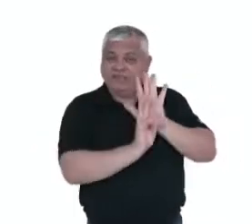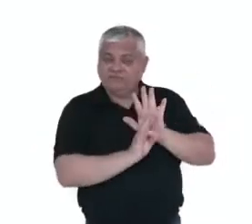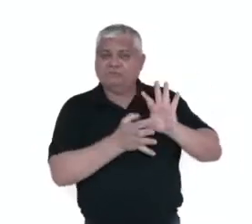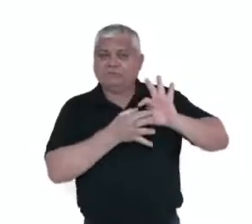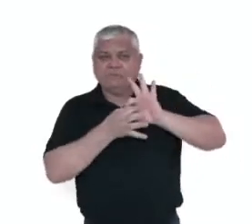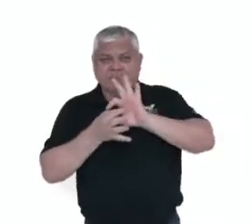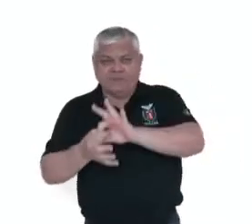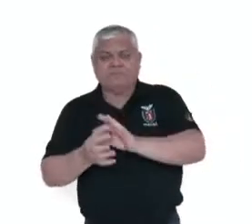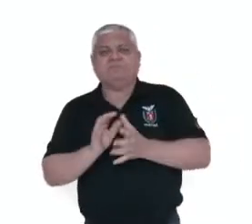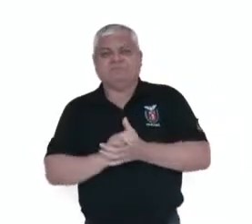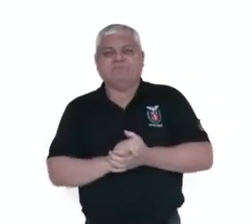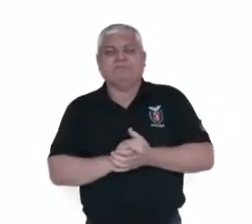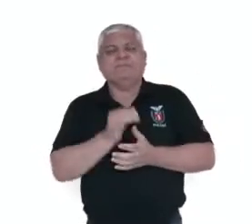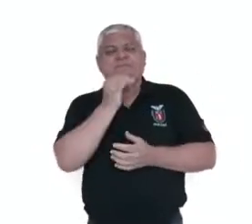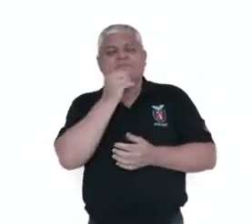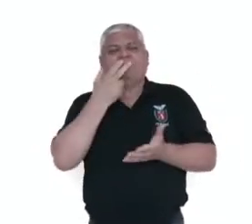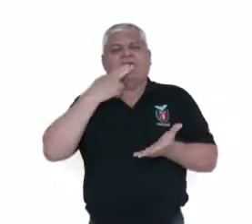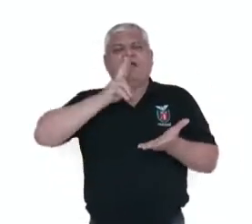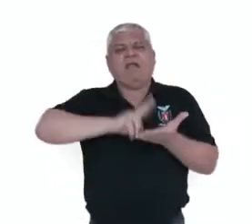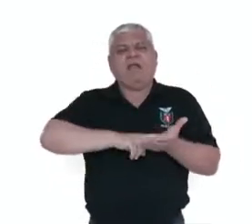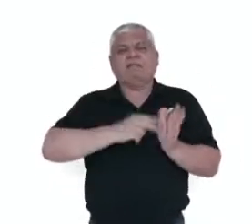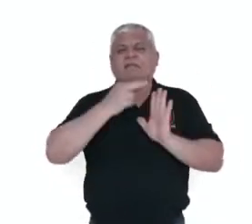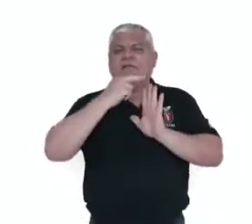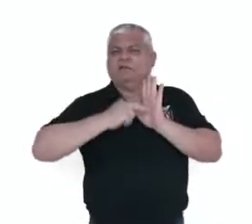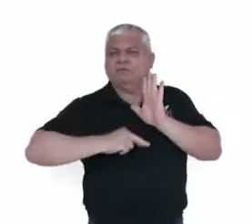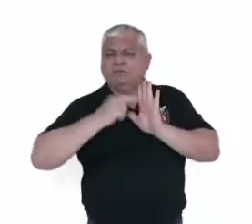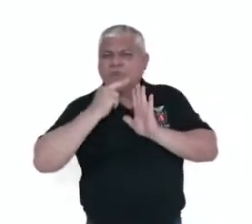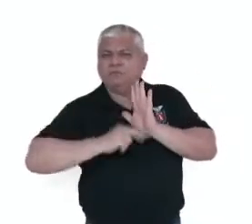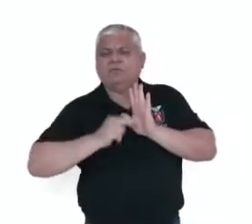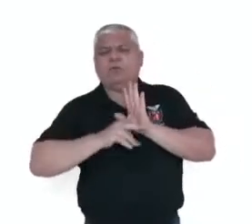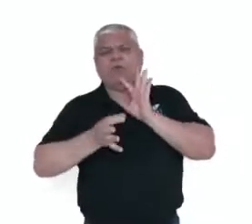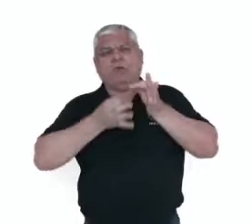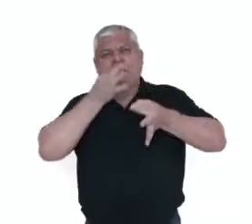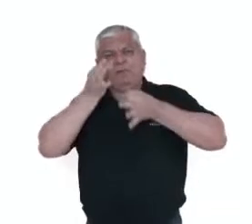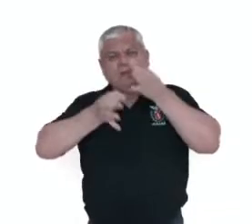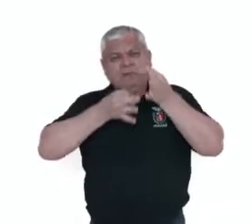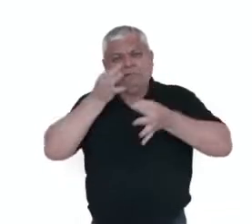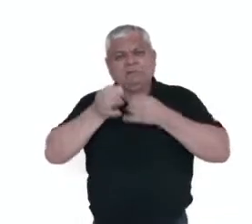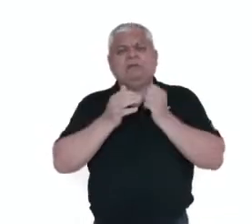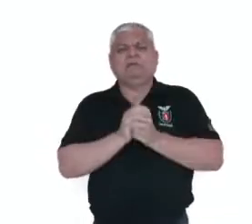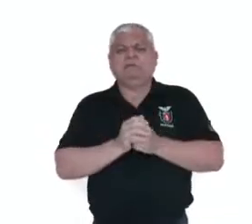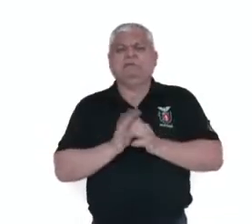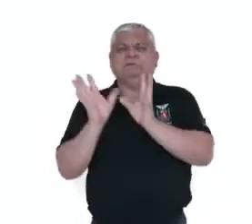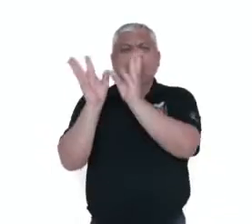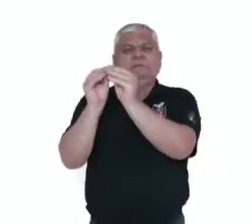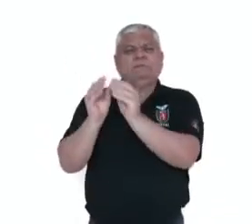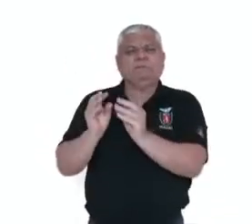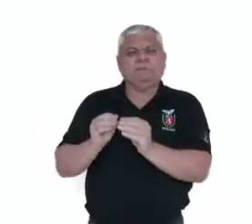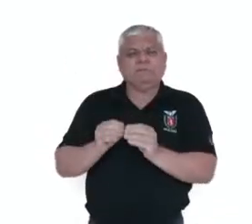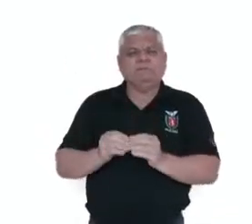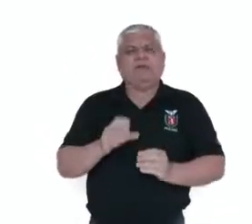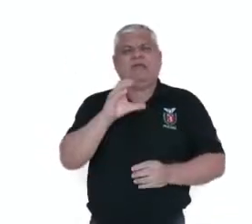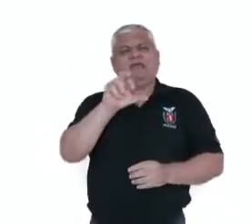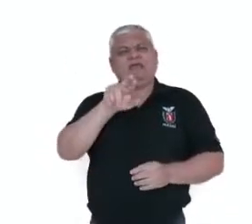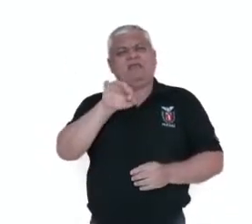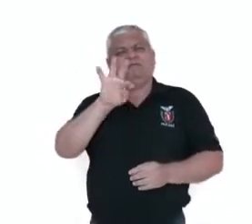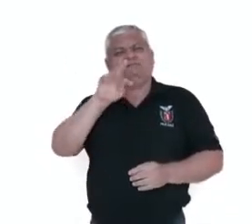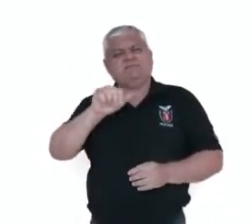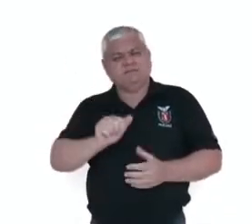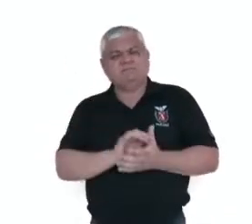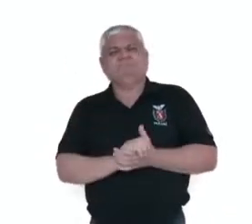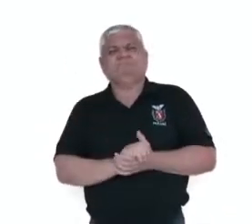argumentativos. Do campo carta de leitor, comentário, artigo de opinião, resenha crítica, para posicionar-se frente à